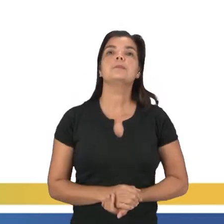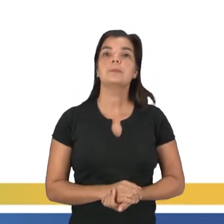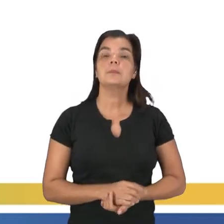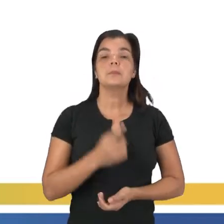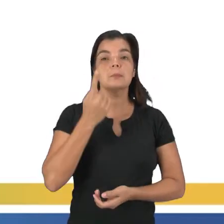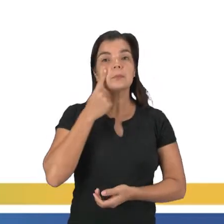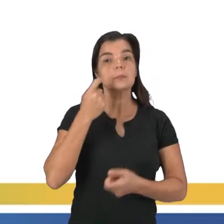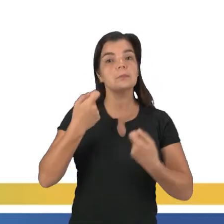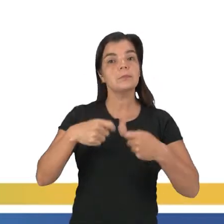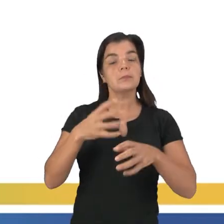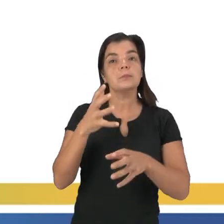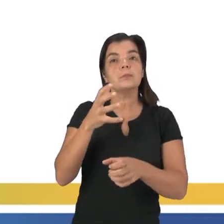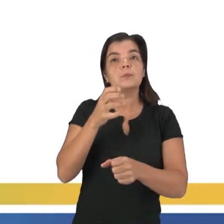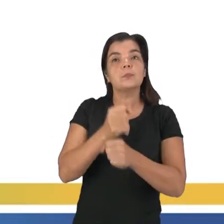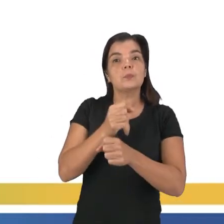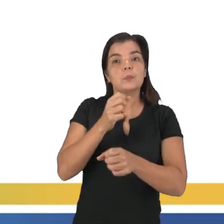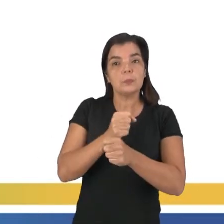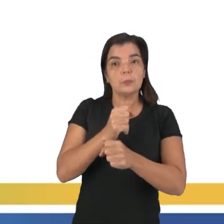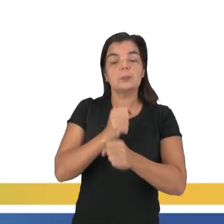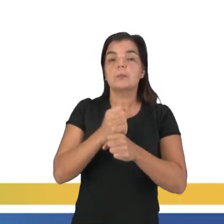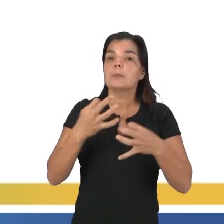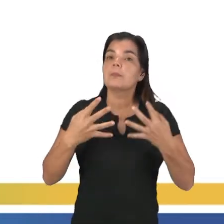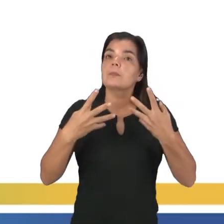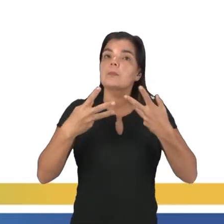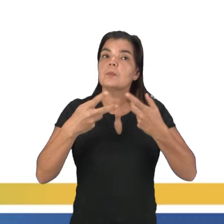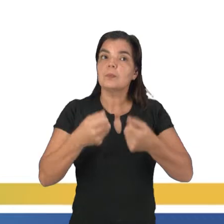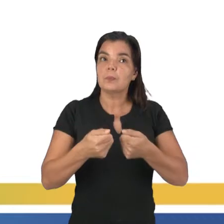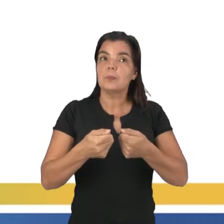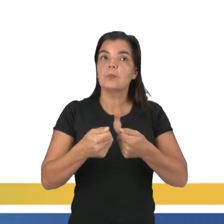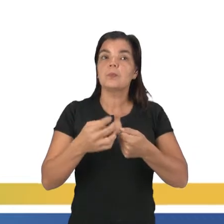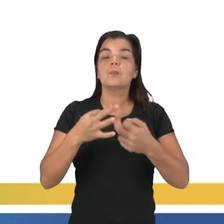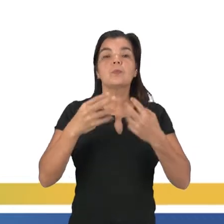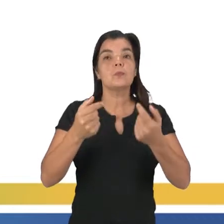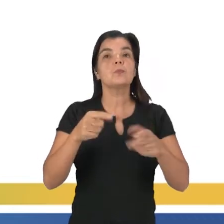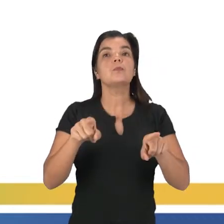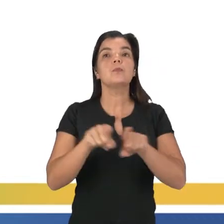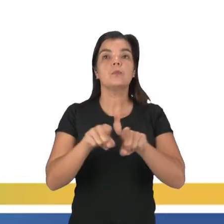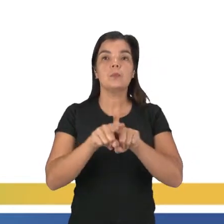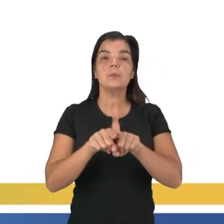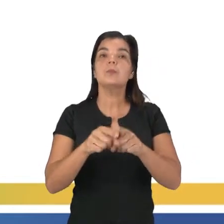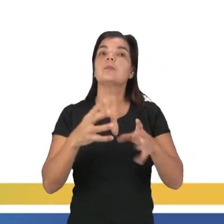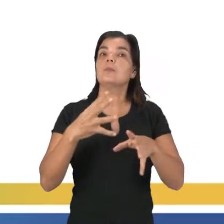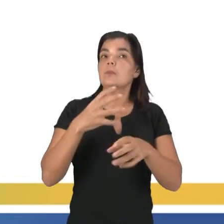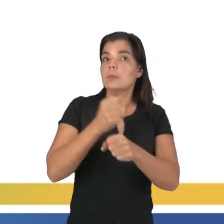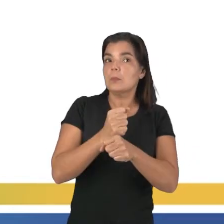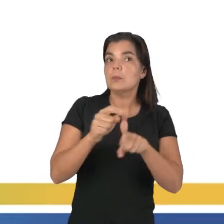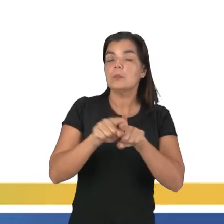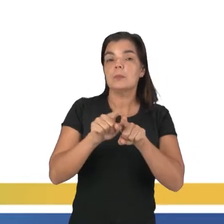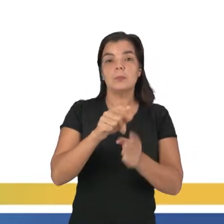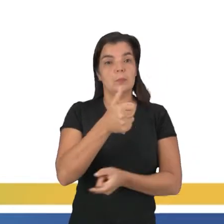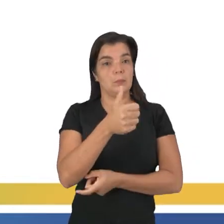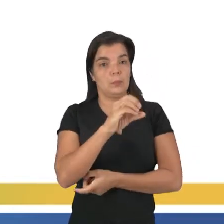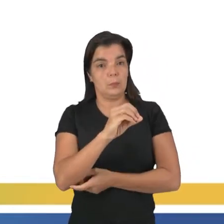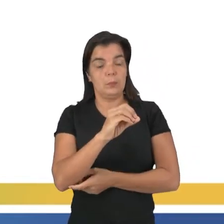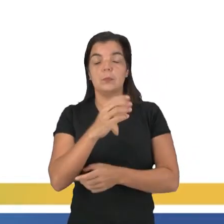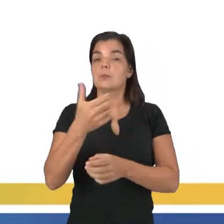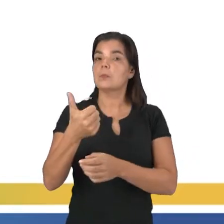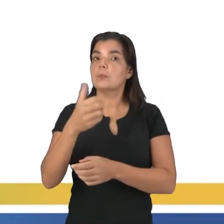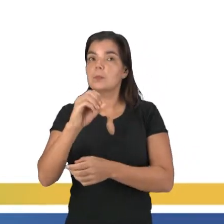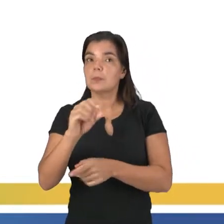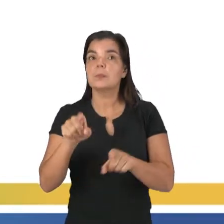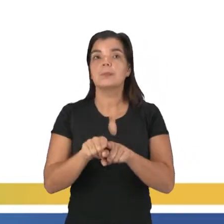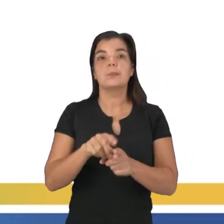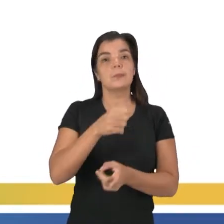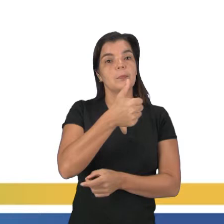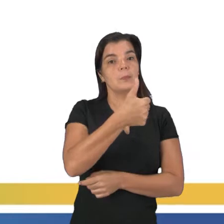definida, ok, nessa operação onde devemos somar a parte inteira com parte inteira, décimos com